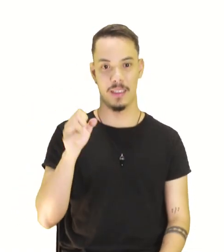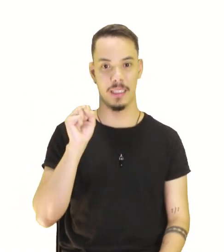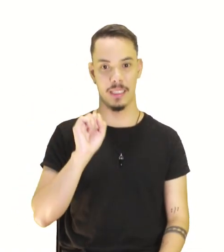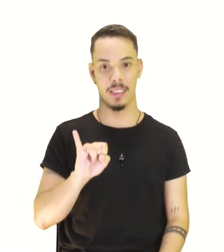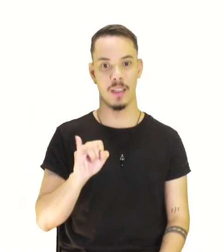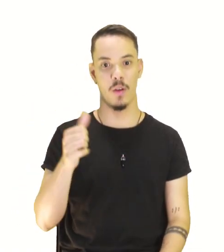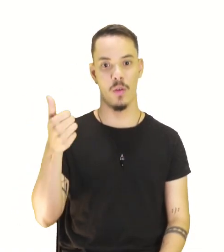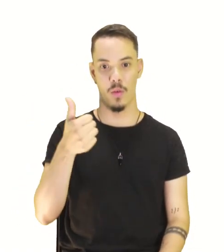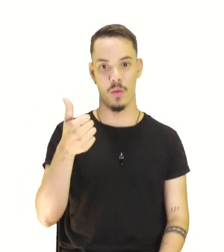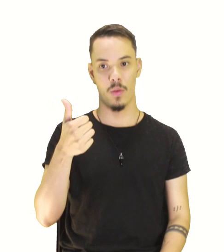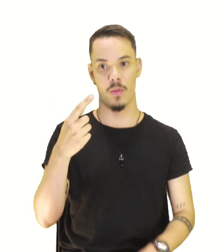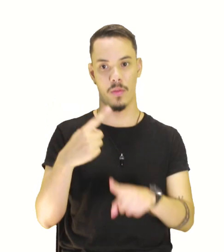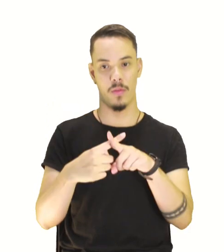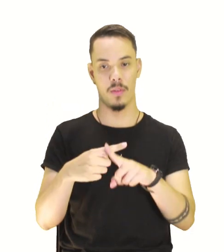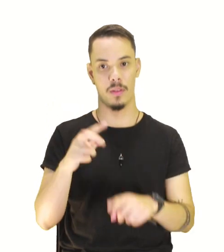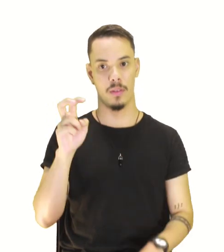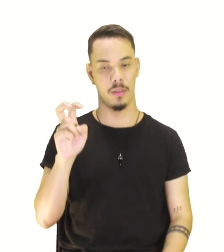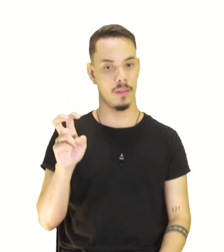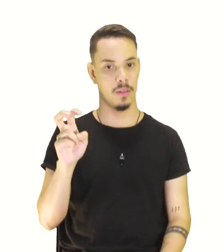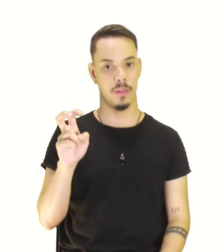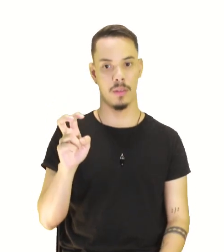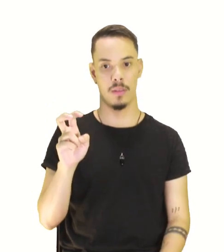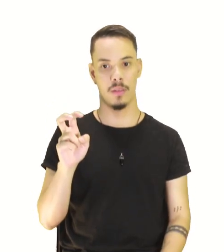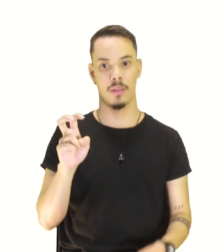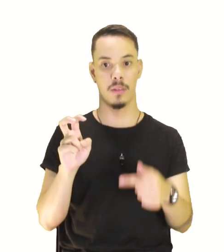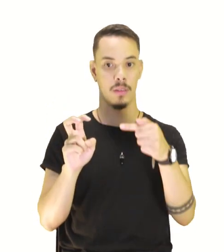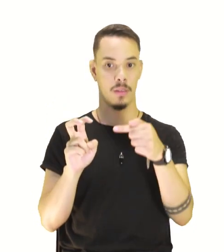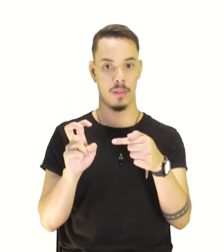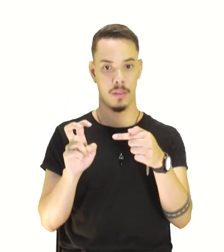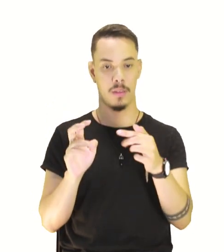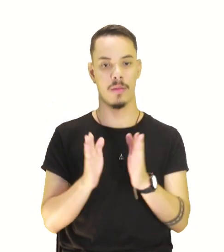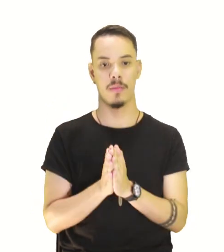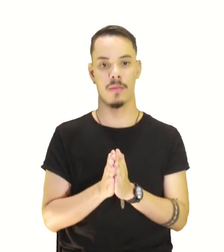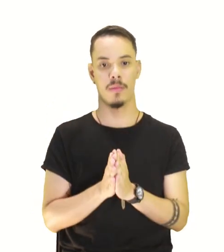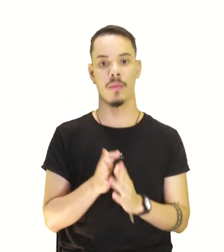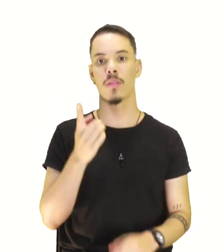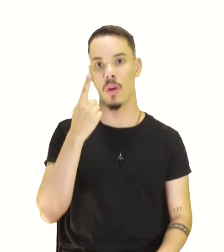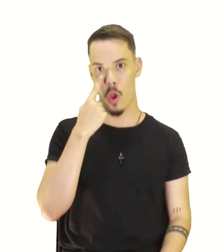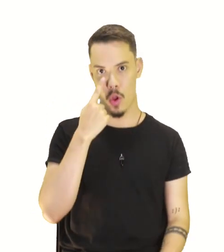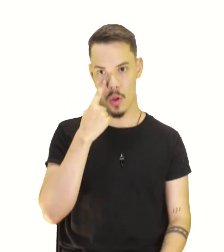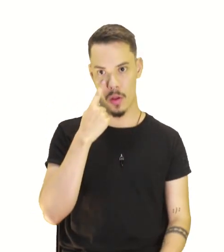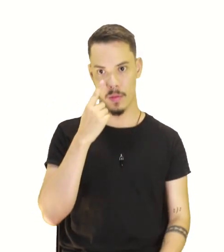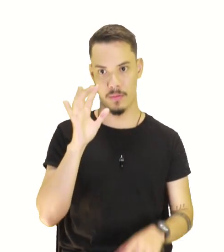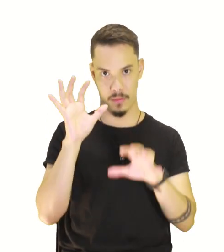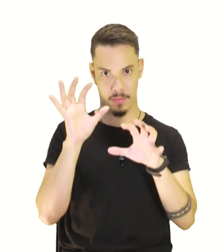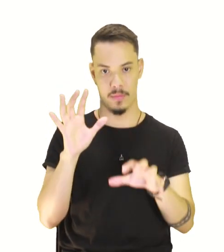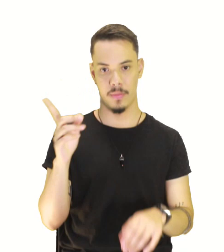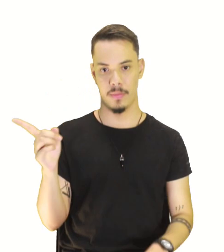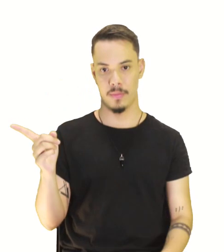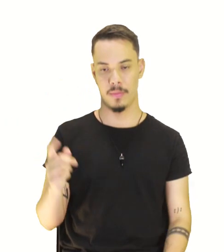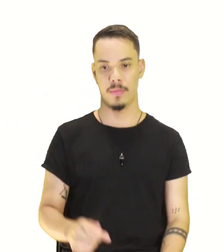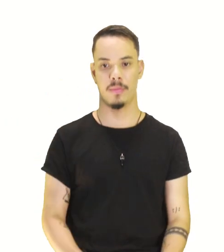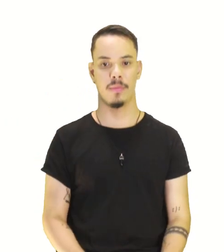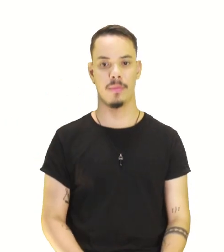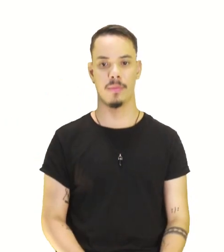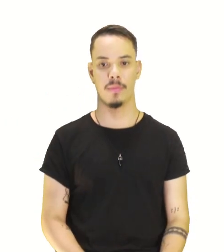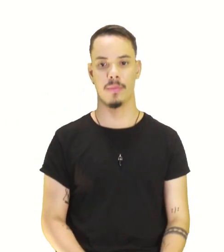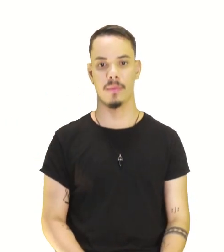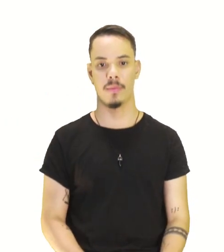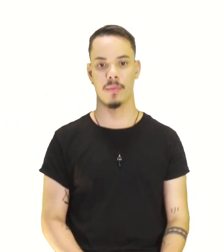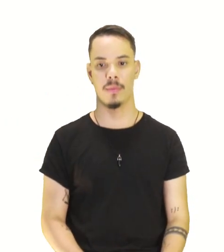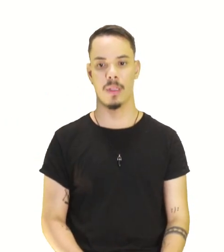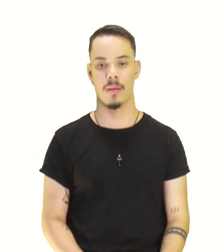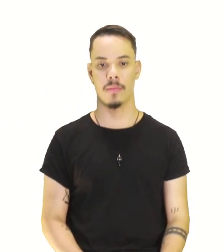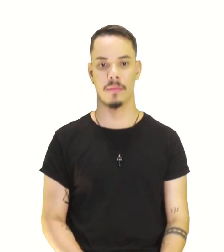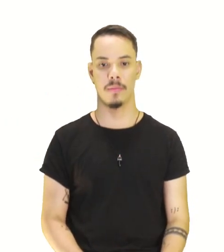1, multiplica por 5. 5. Mais 2? 7. Se entrar o valor 2, multiplica por 5. 10. Soma 2. 12. E